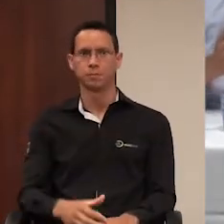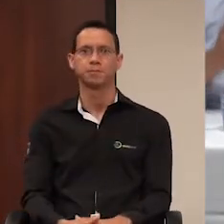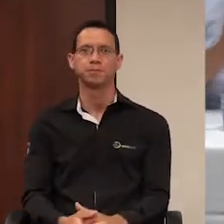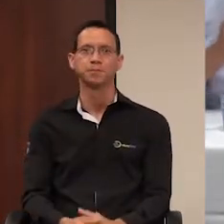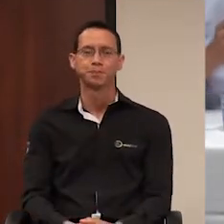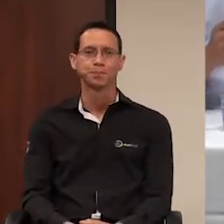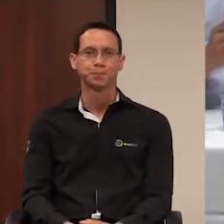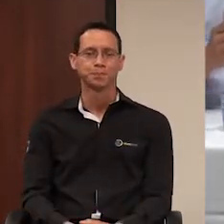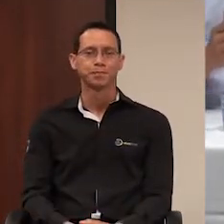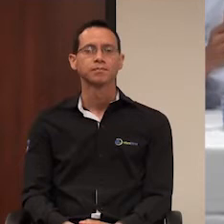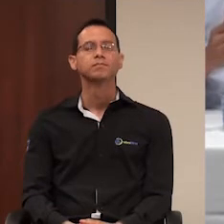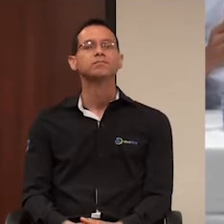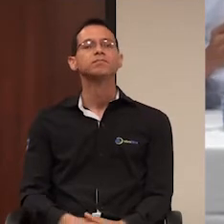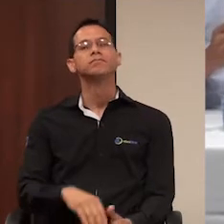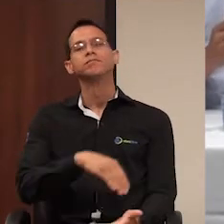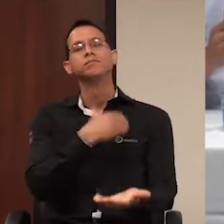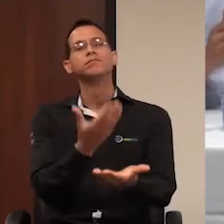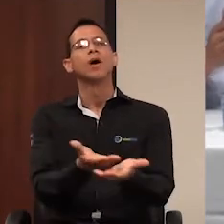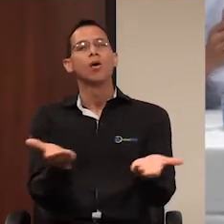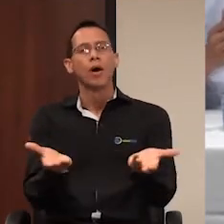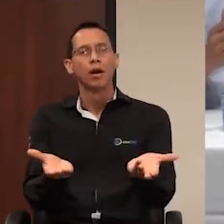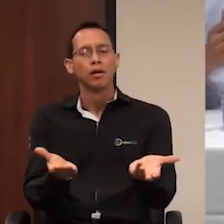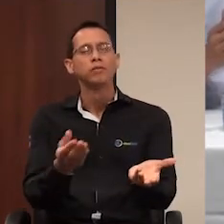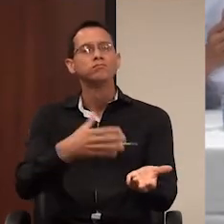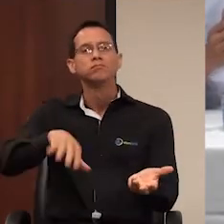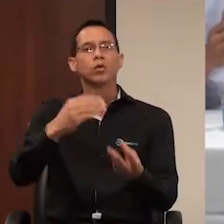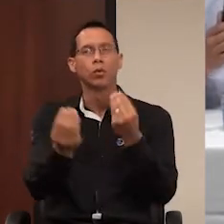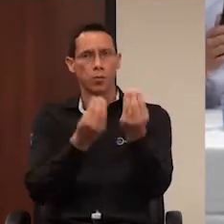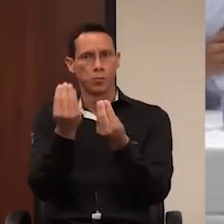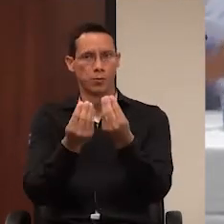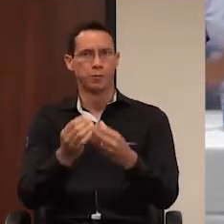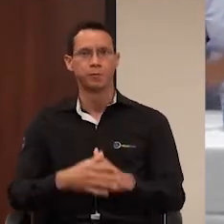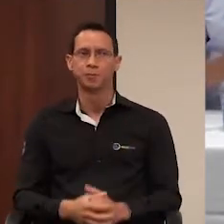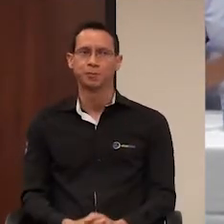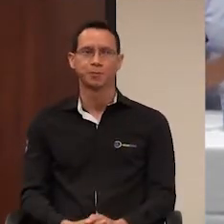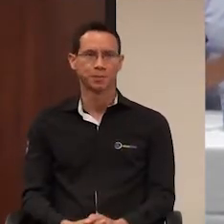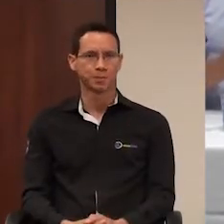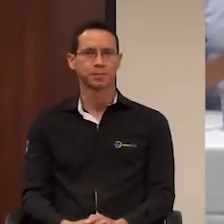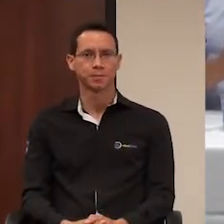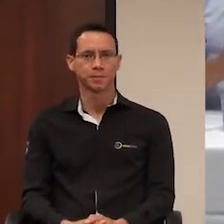Onde a gente chegou até agora? E aí